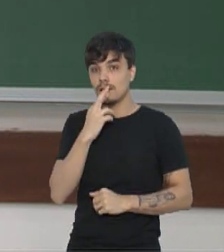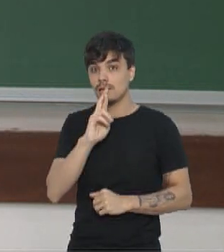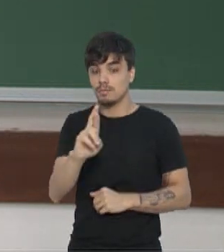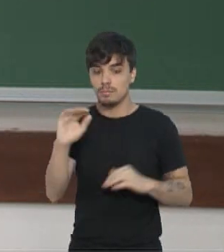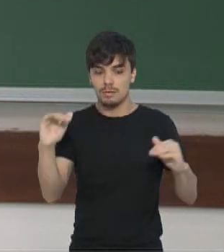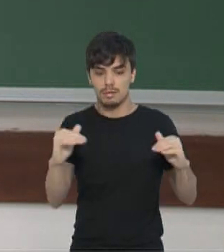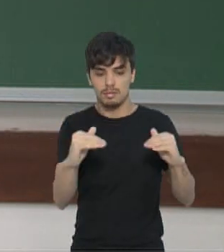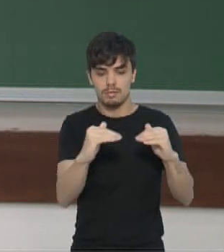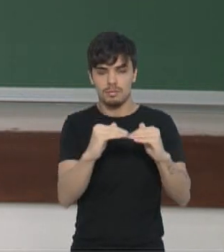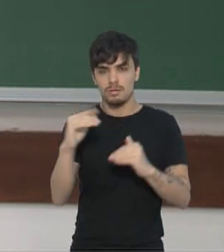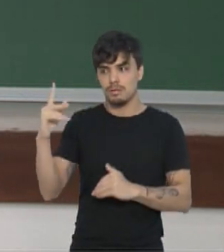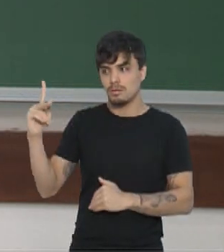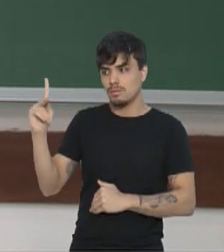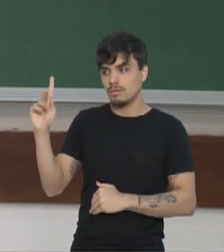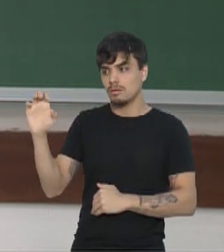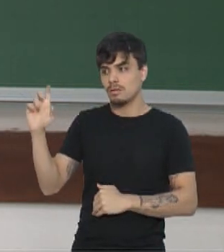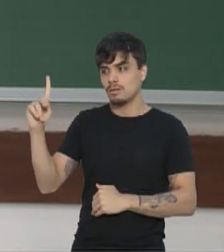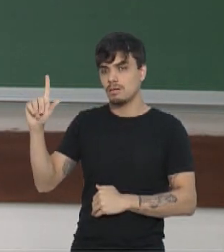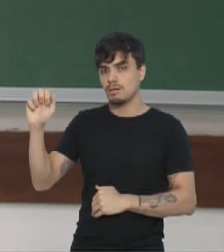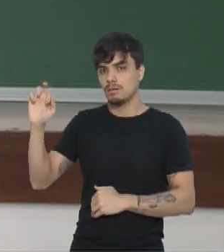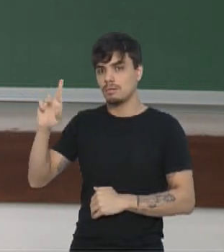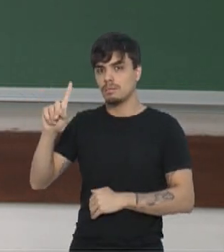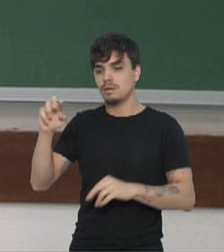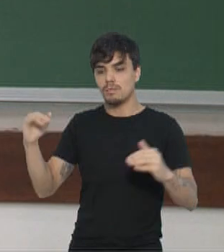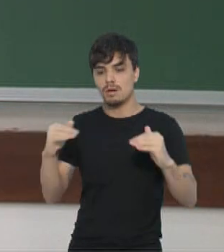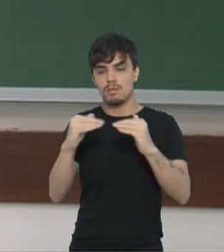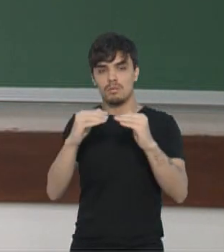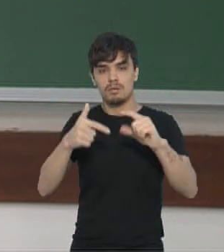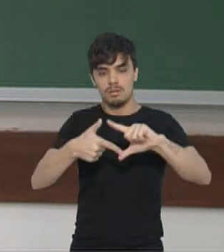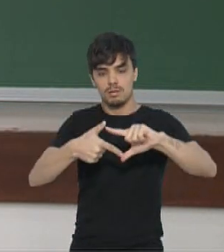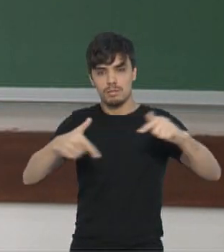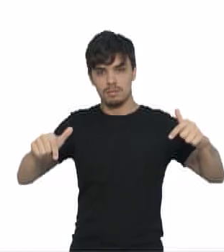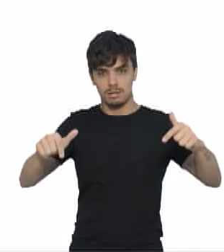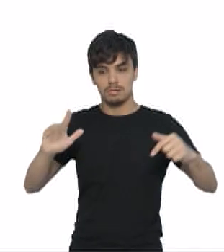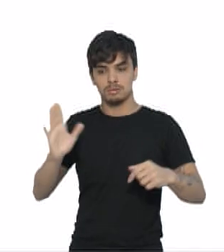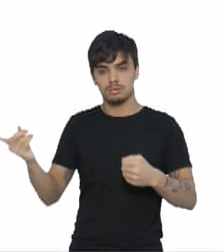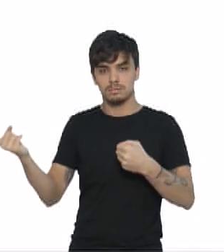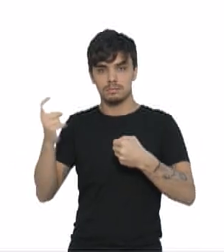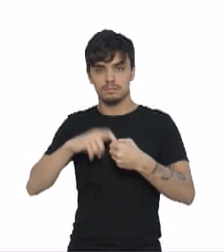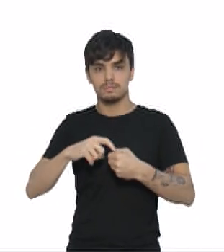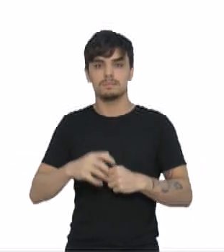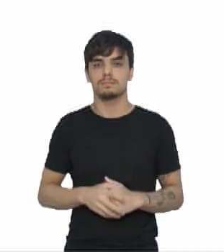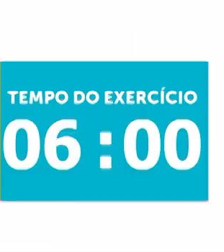com Kepler e não de acordo com a modernidade. Aguardo.